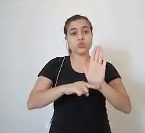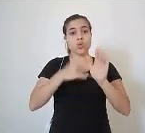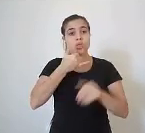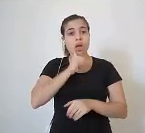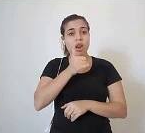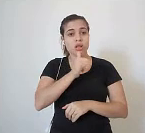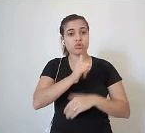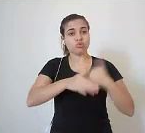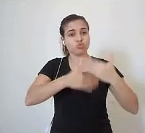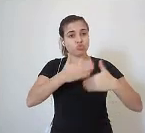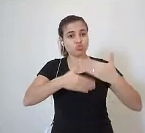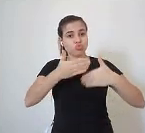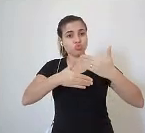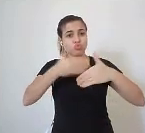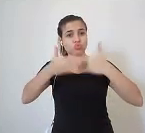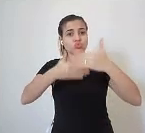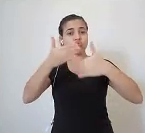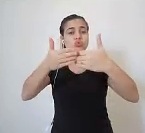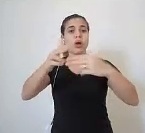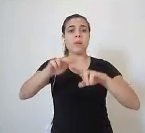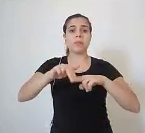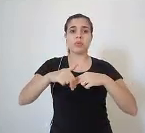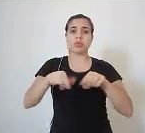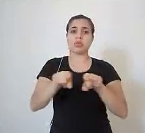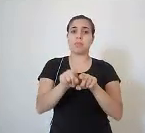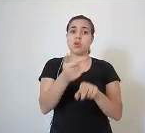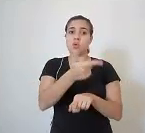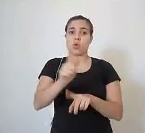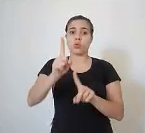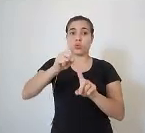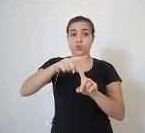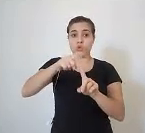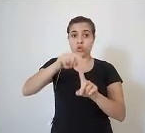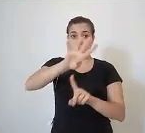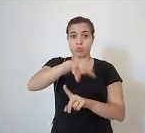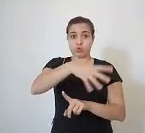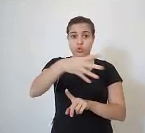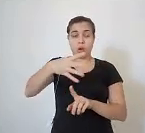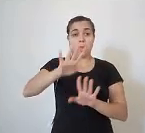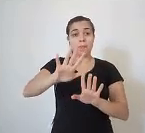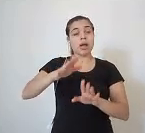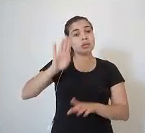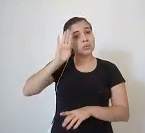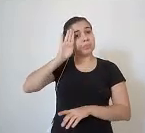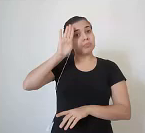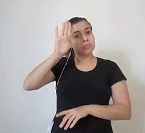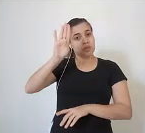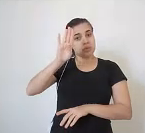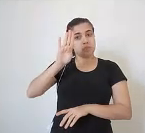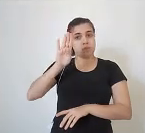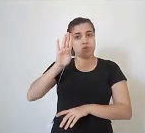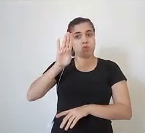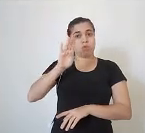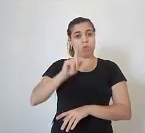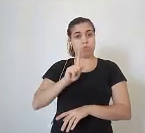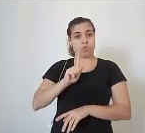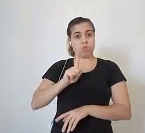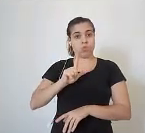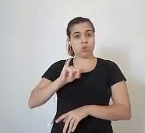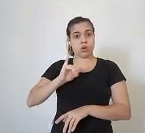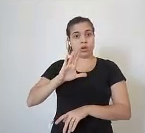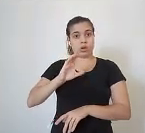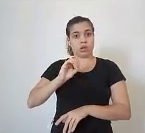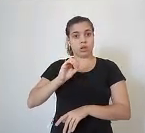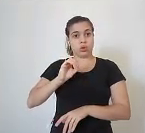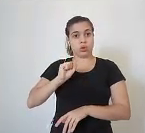energia para gerar as outras moléculas orgânicas no vegetal, as proteínas, ácidos nucleicos, lipídios e assim por diante.